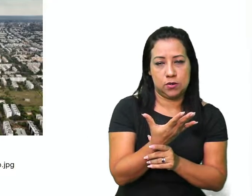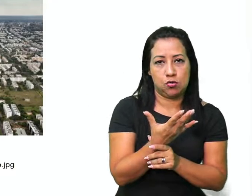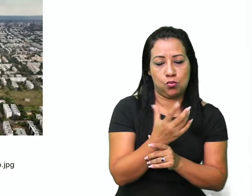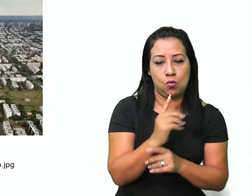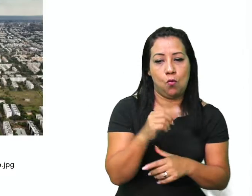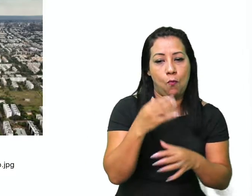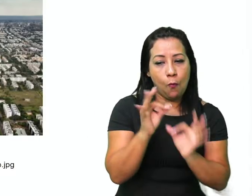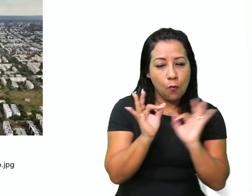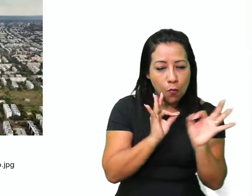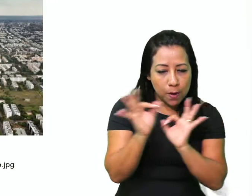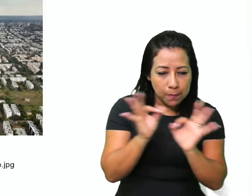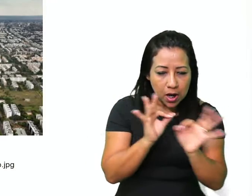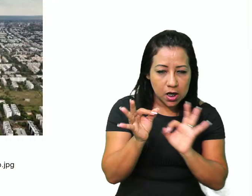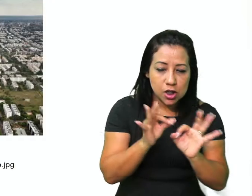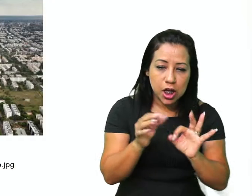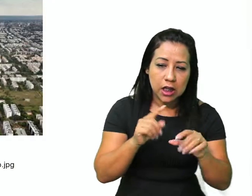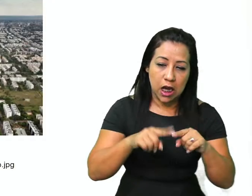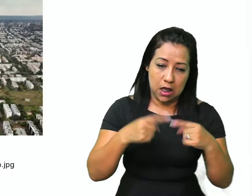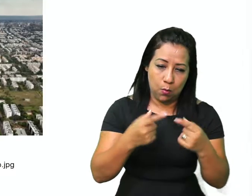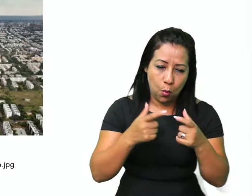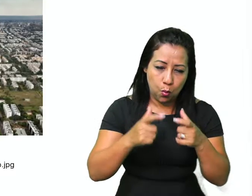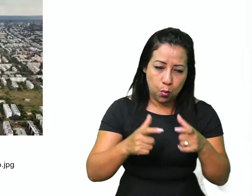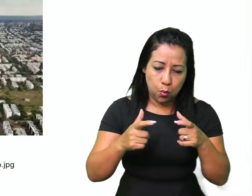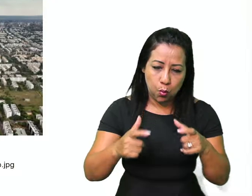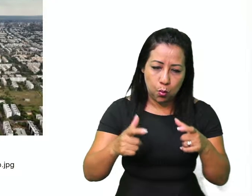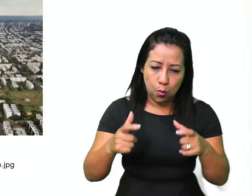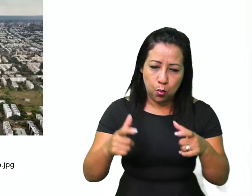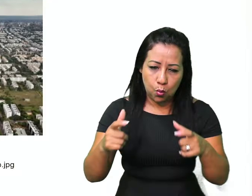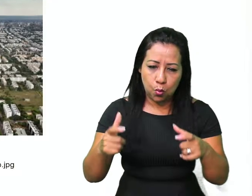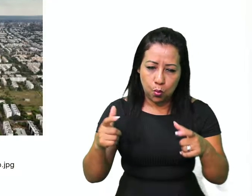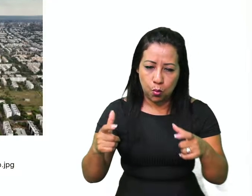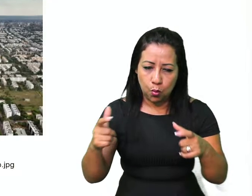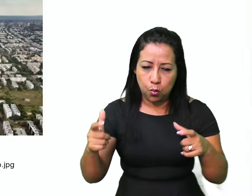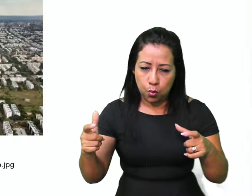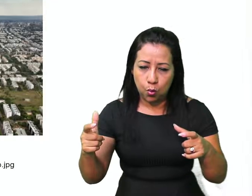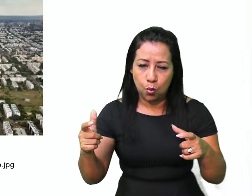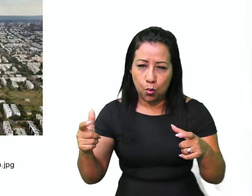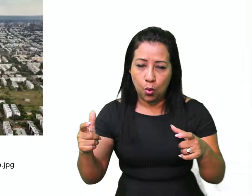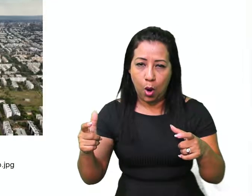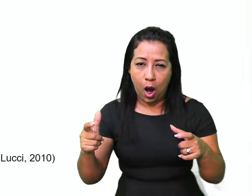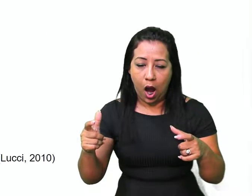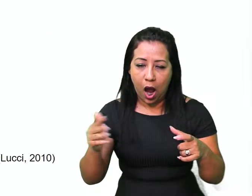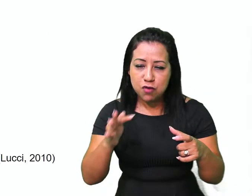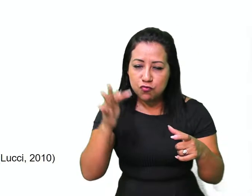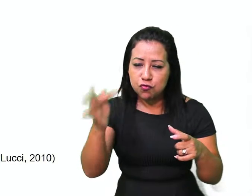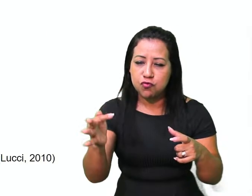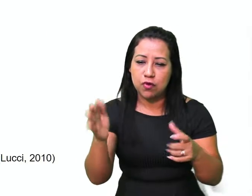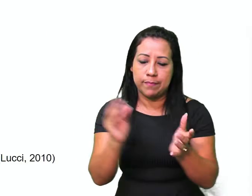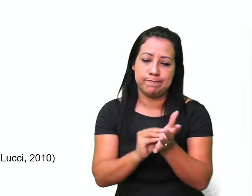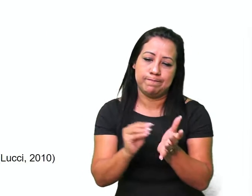espontaneamente crescendo. Isso nós iremos encontrar em qualquer cidade.